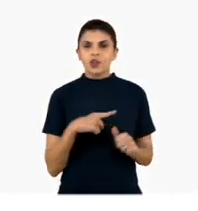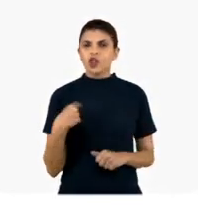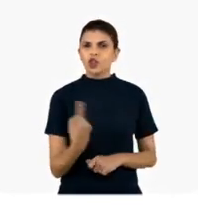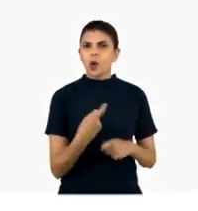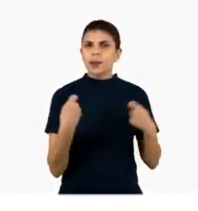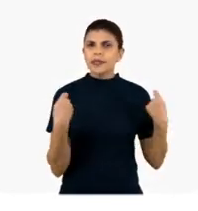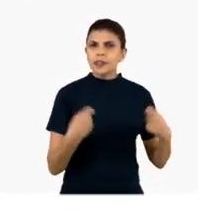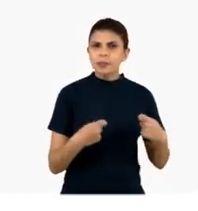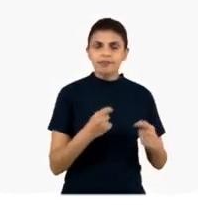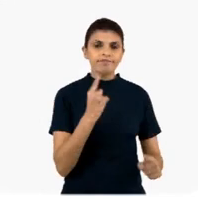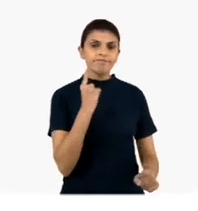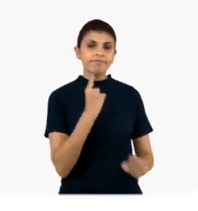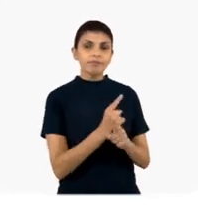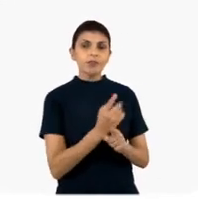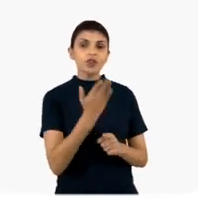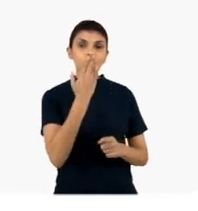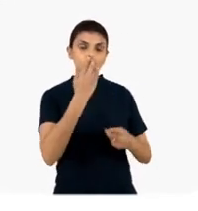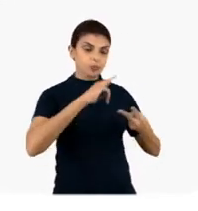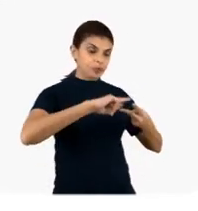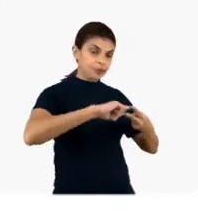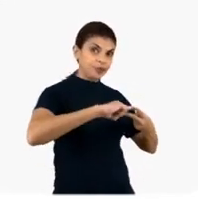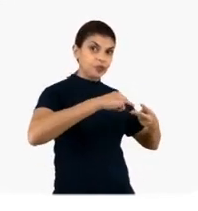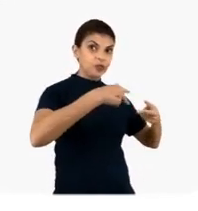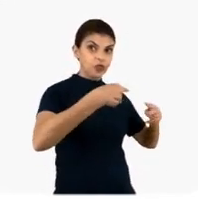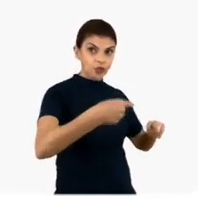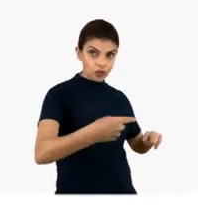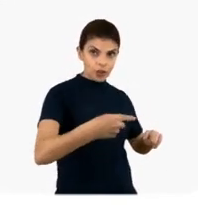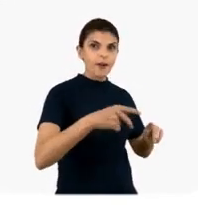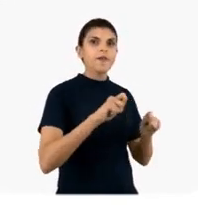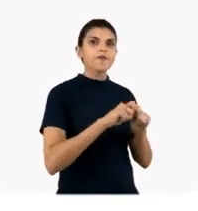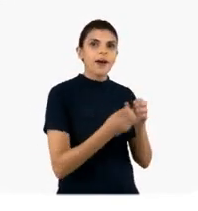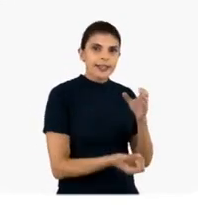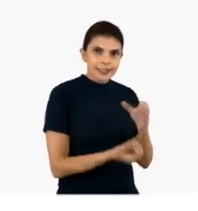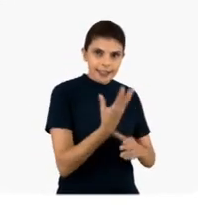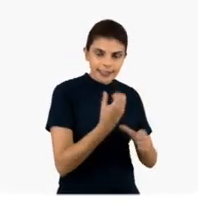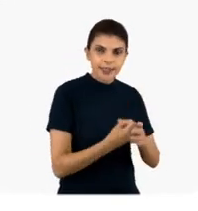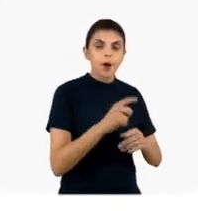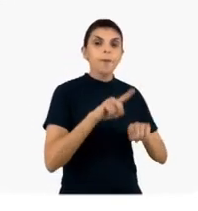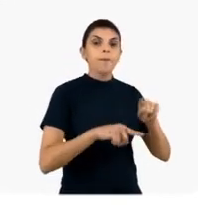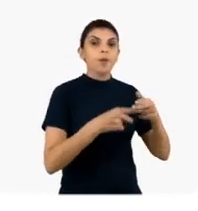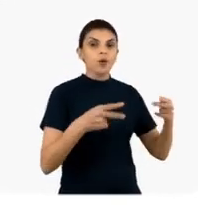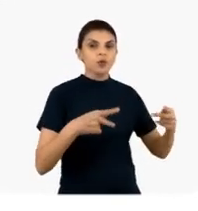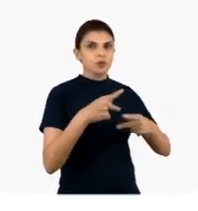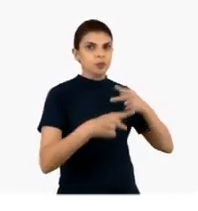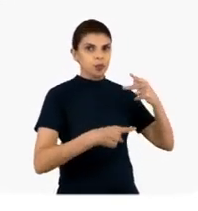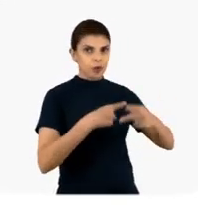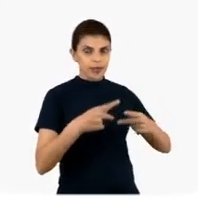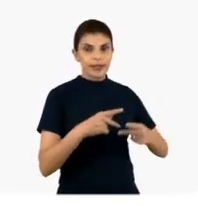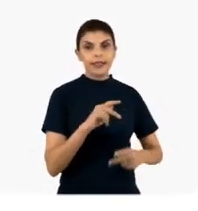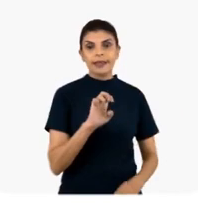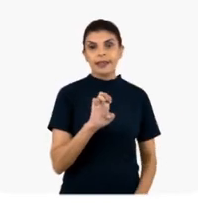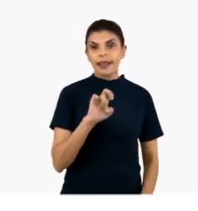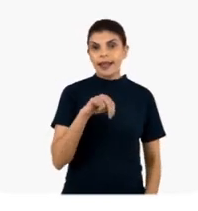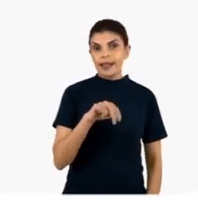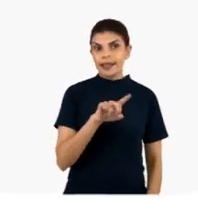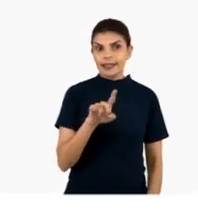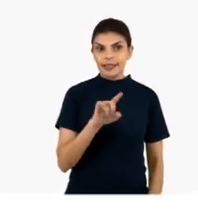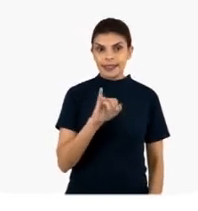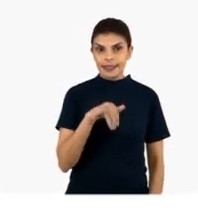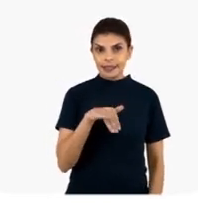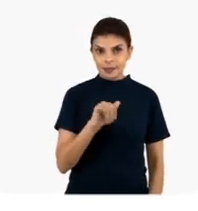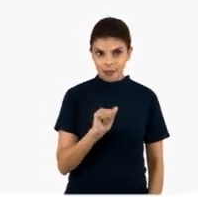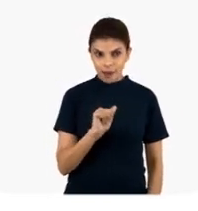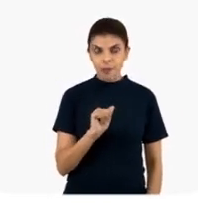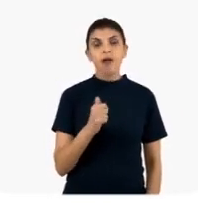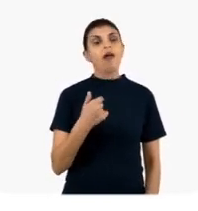nós precisamos identificar um gene que vai gerar o meu produto de interesse, minha proteína, o meu enzima,